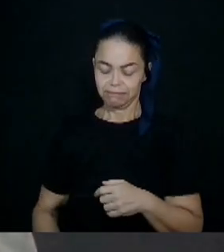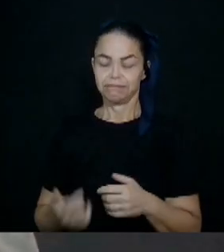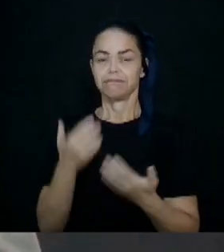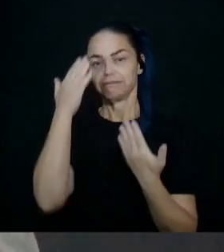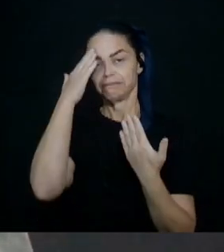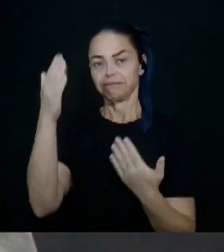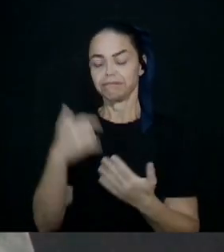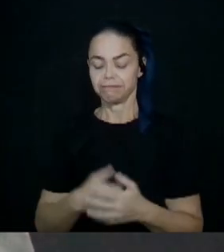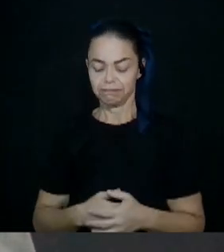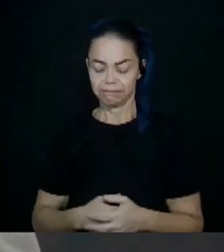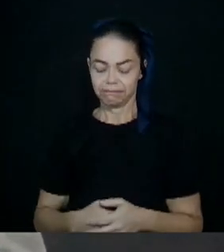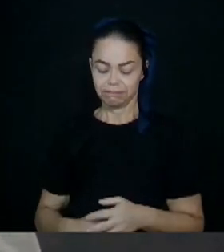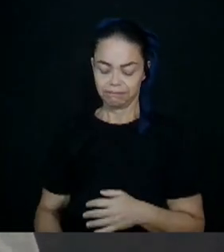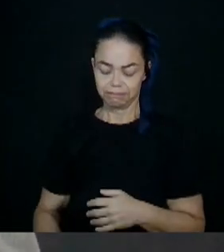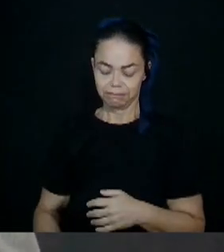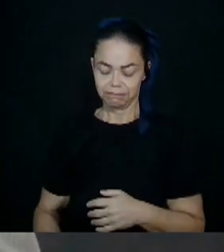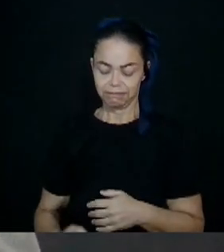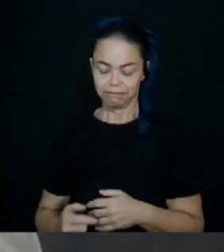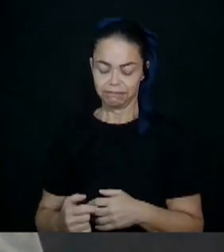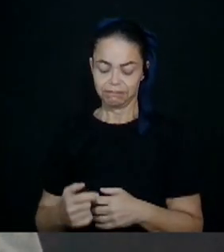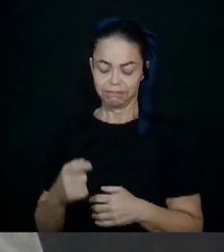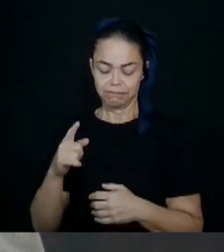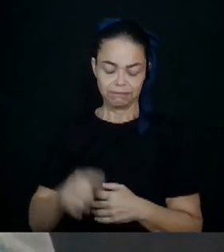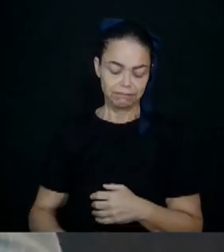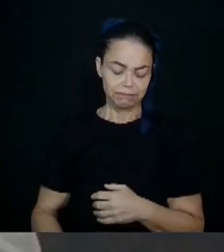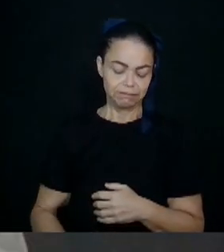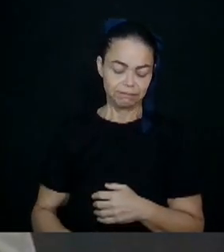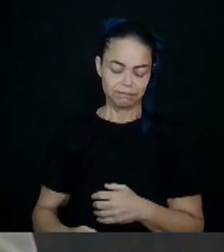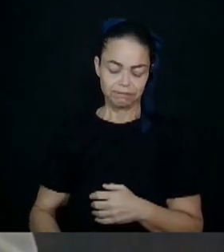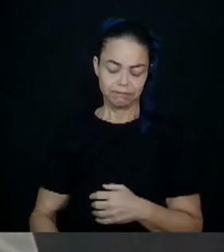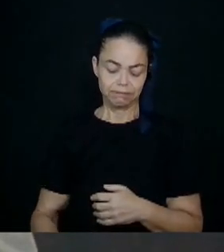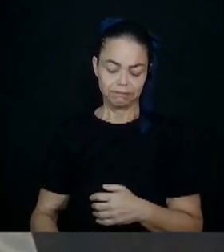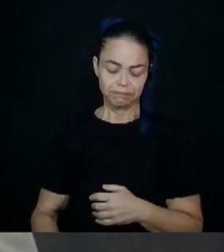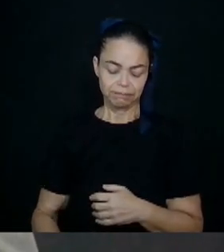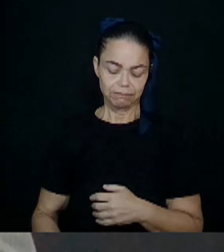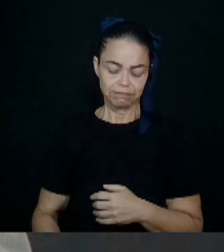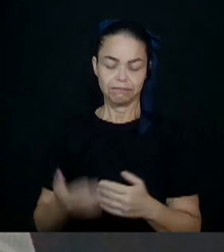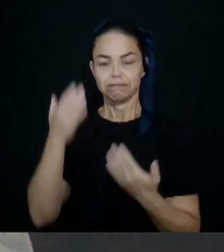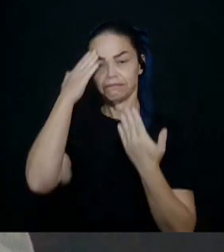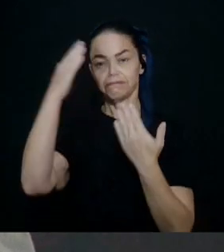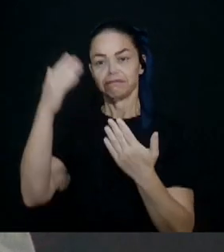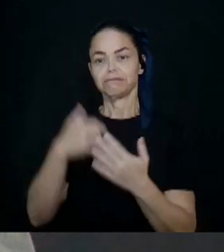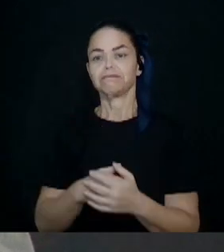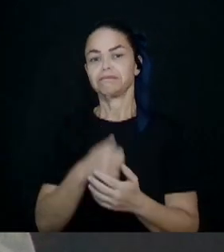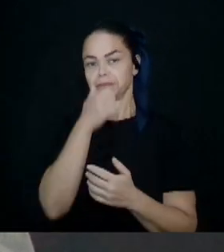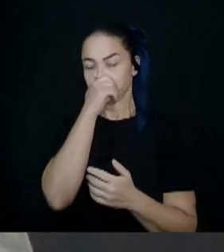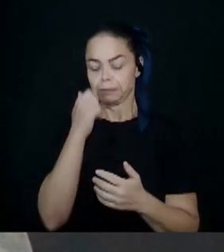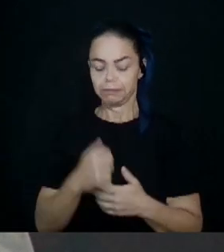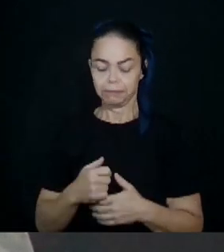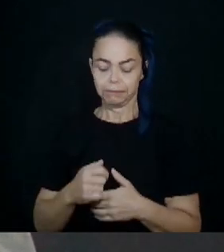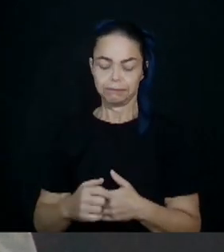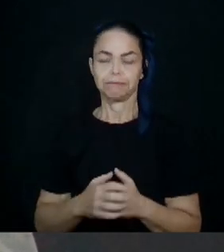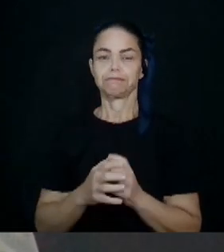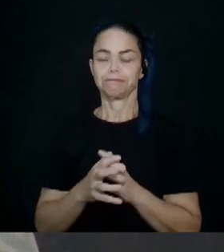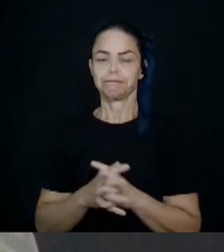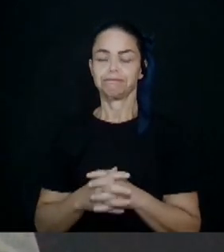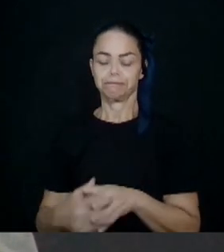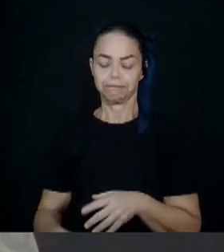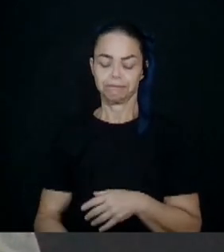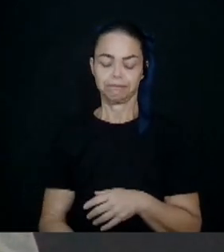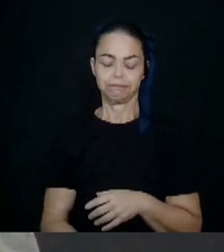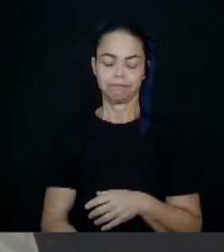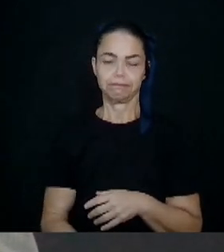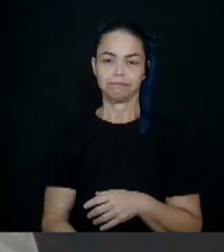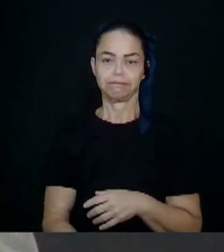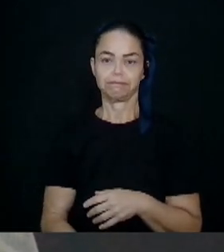situação no cotidiano, diário, né, que enfrentamos aí, e principalmente o trânsito, né, que é caótico, né, as